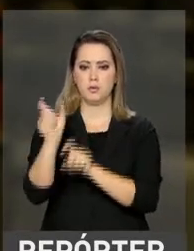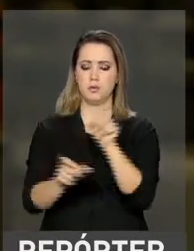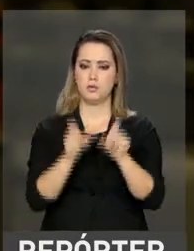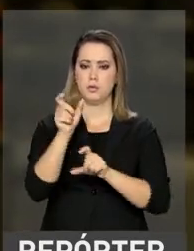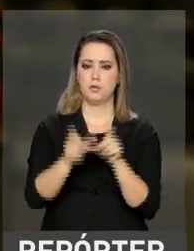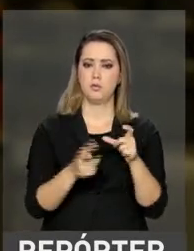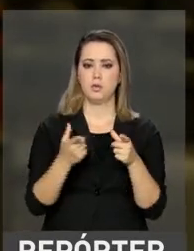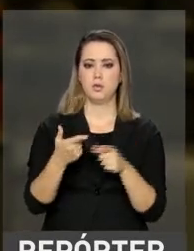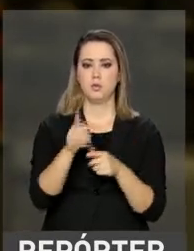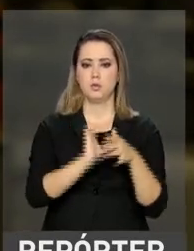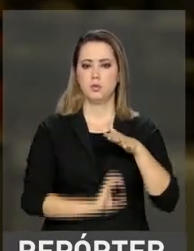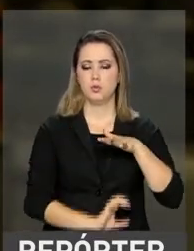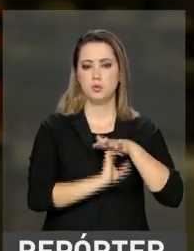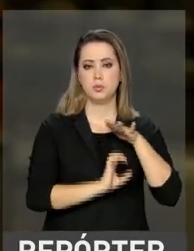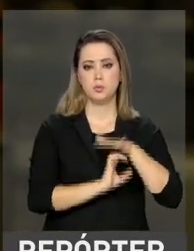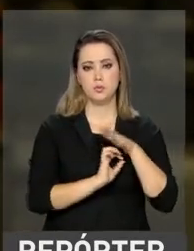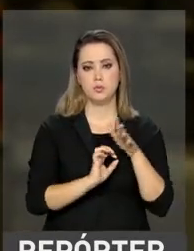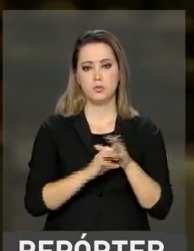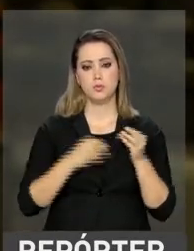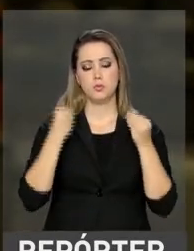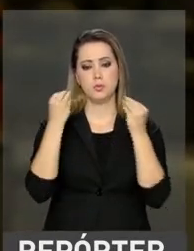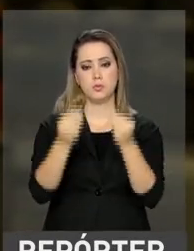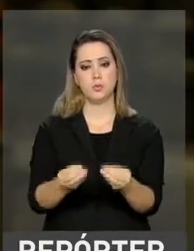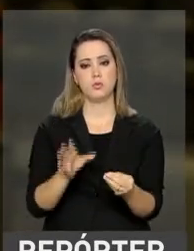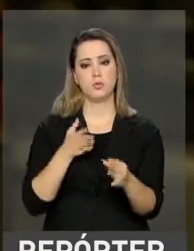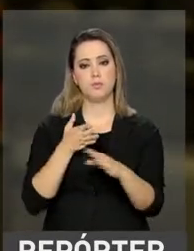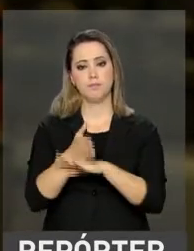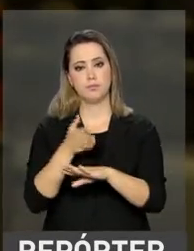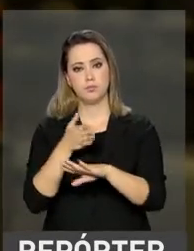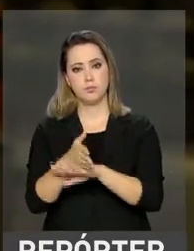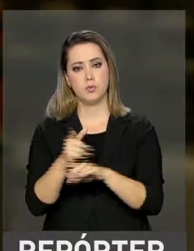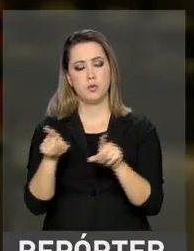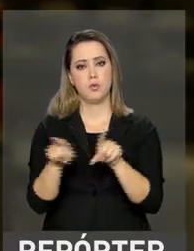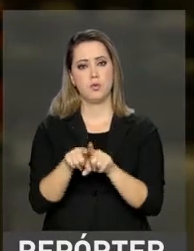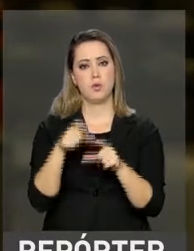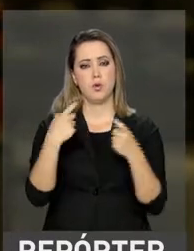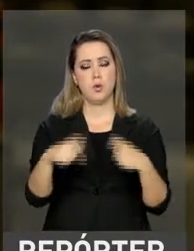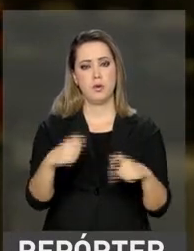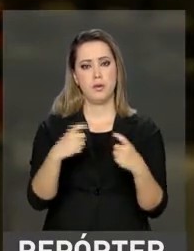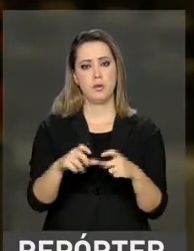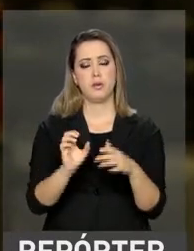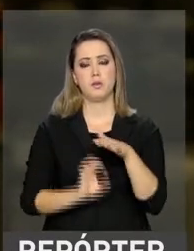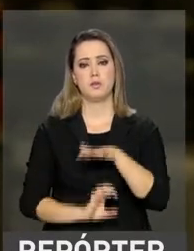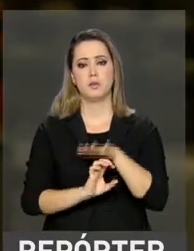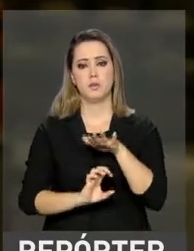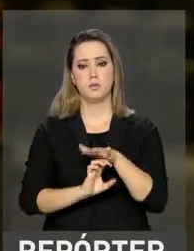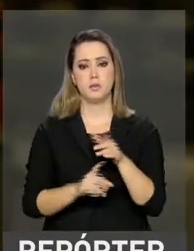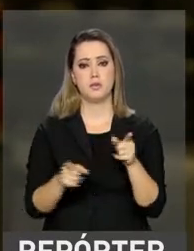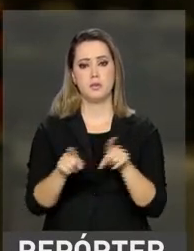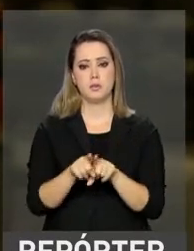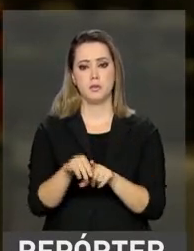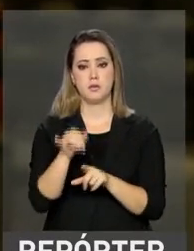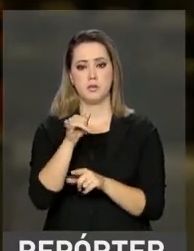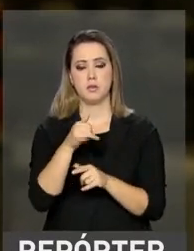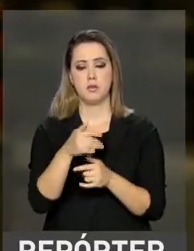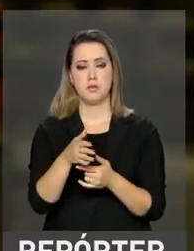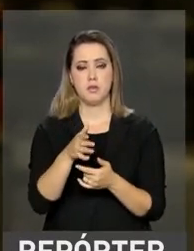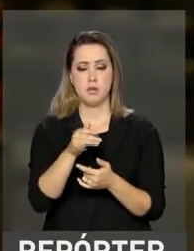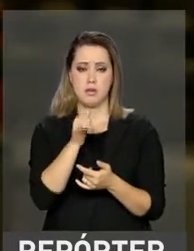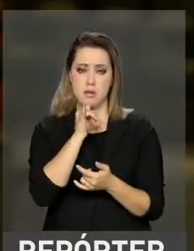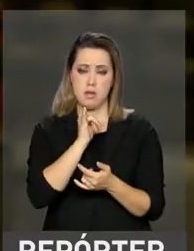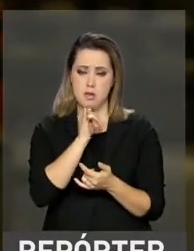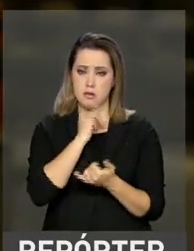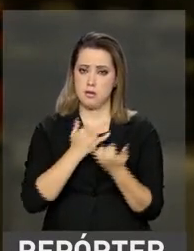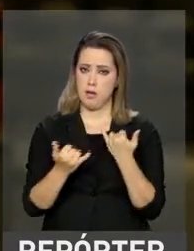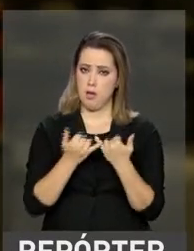terceirizado garantindo que ele tem acesso às instalações da empresa em que presta serviço como refeitório e